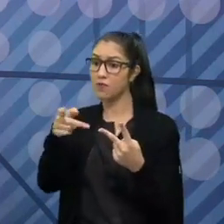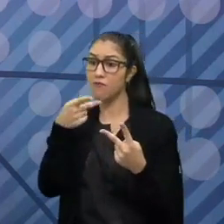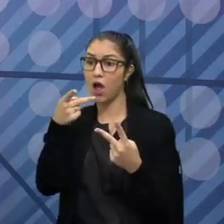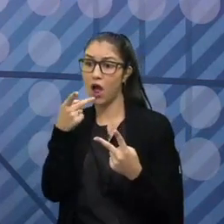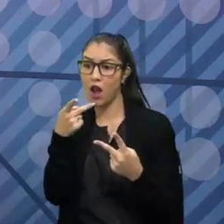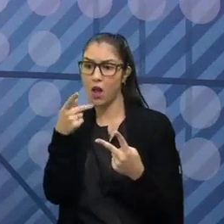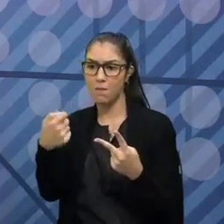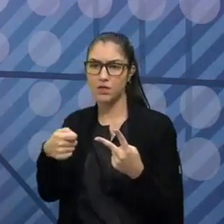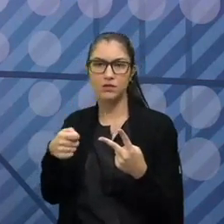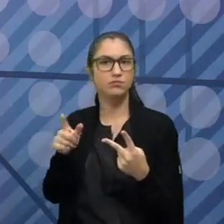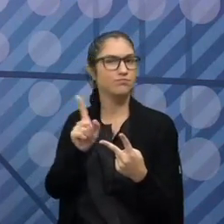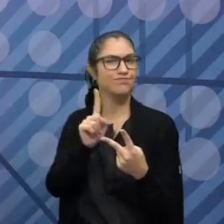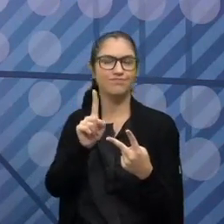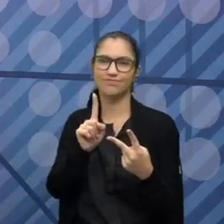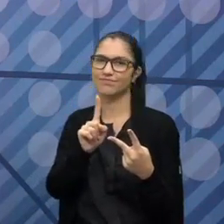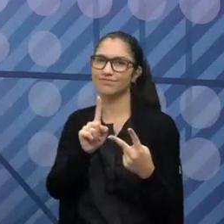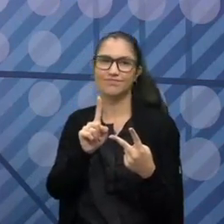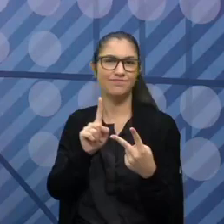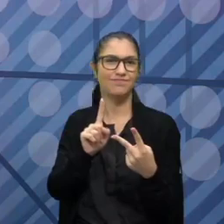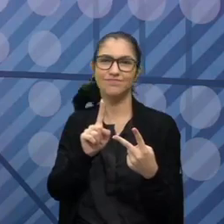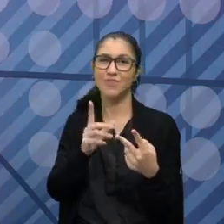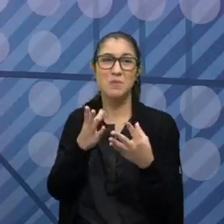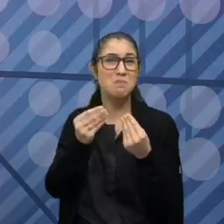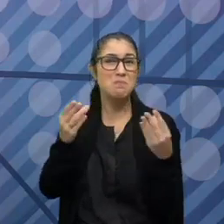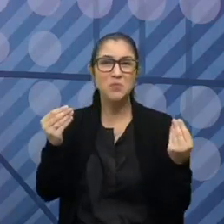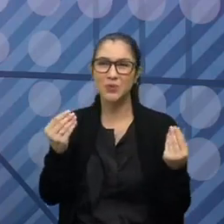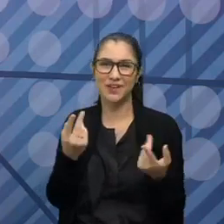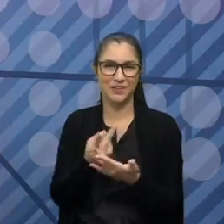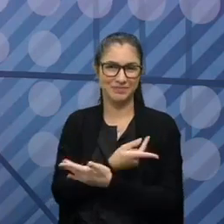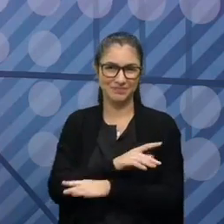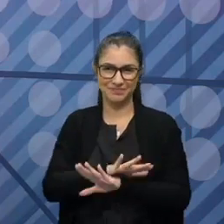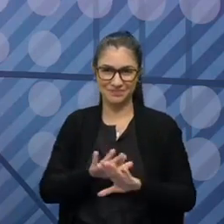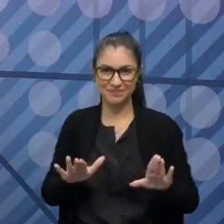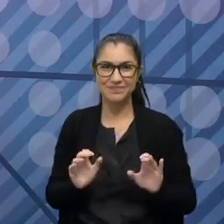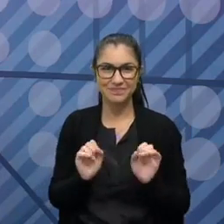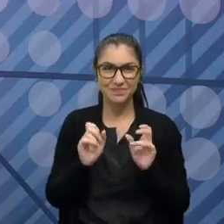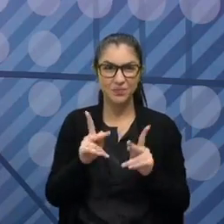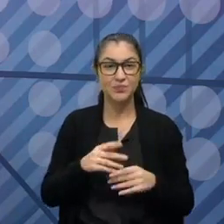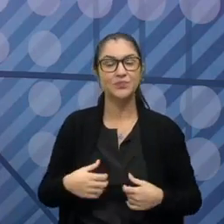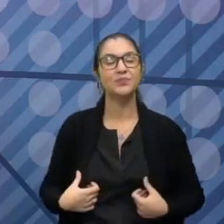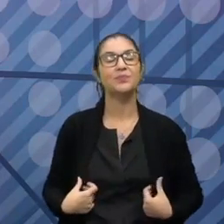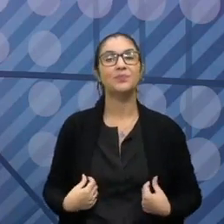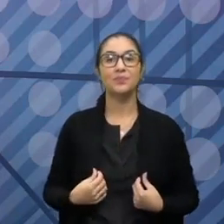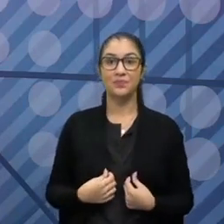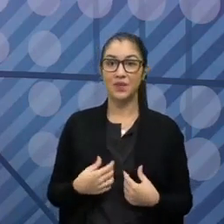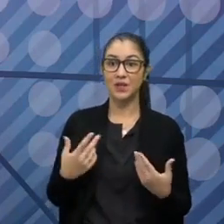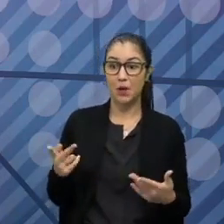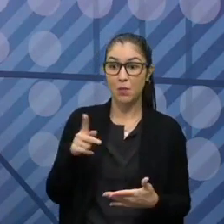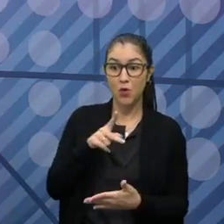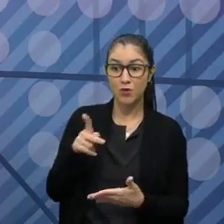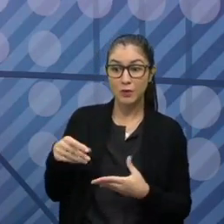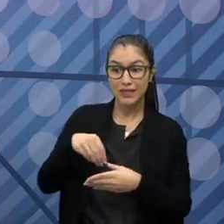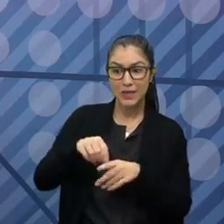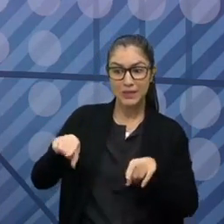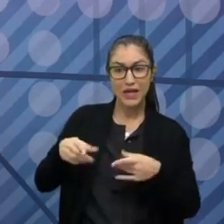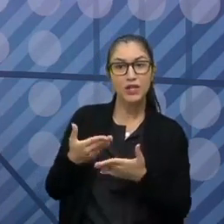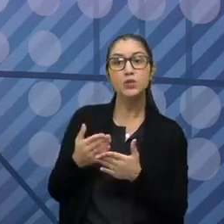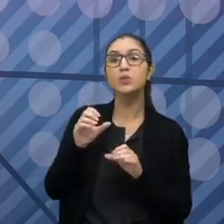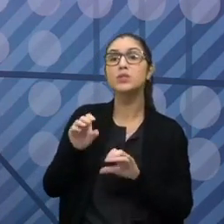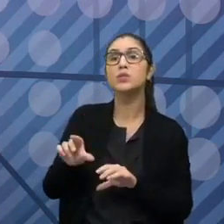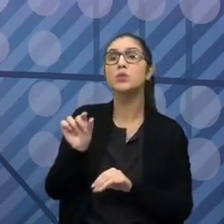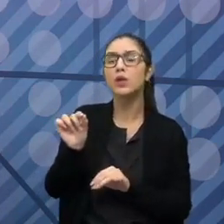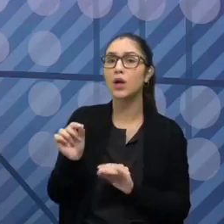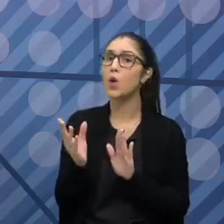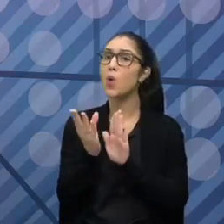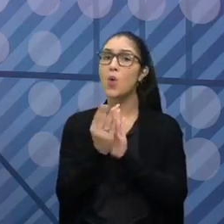falar. Não, isso está enormemente equivocado, certo? Então, o professor dentro da sala de aula vai ensinar o quê?